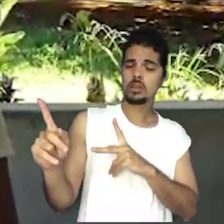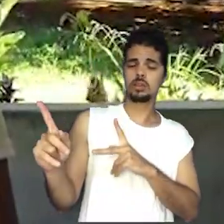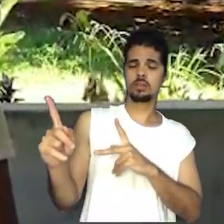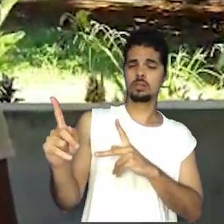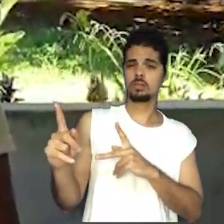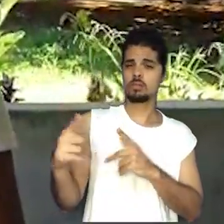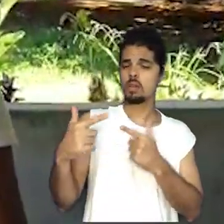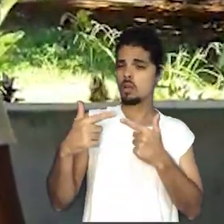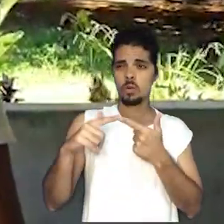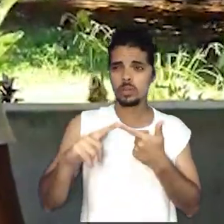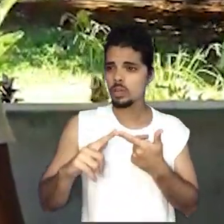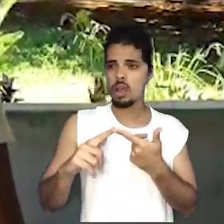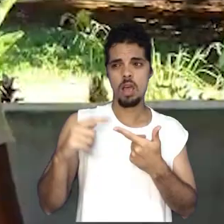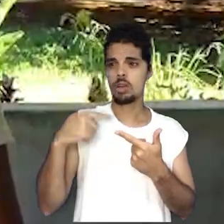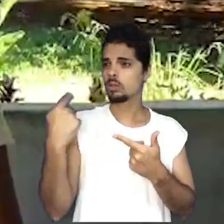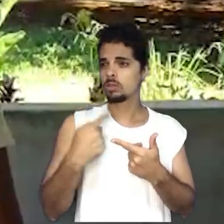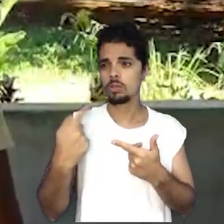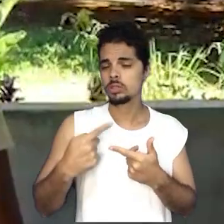né,